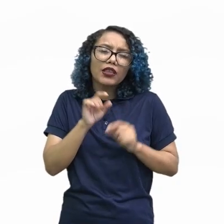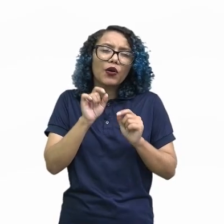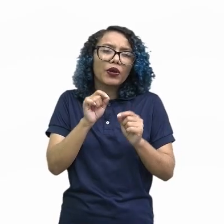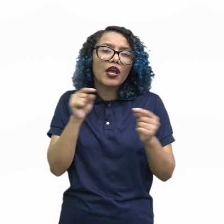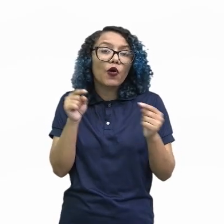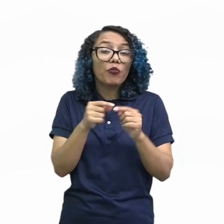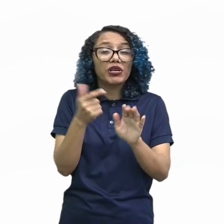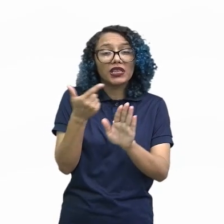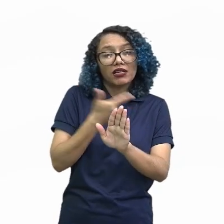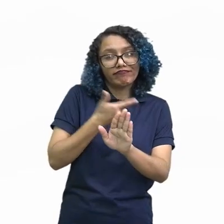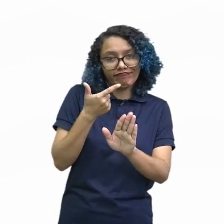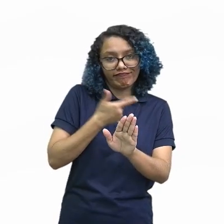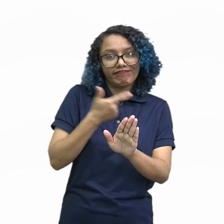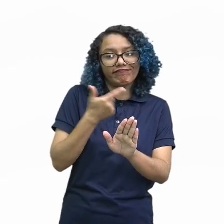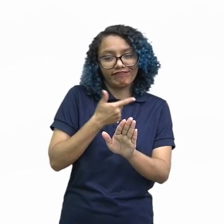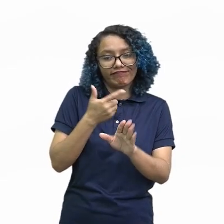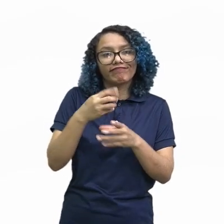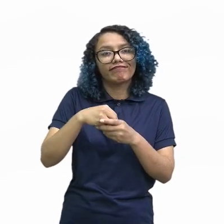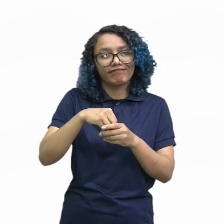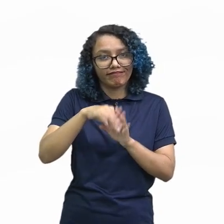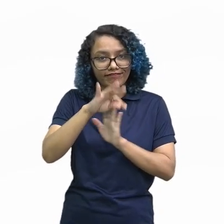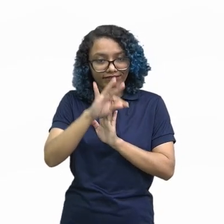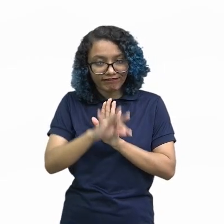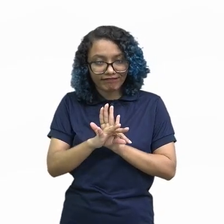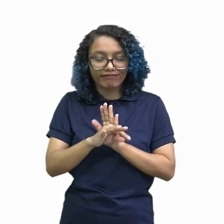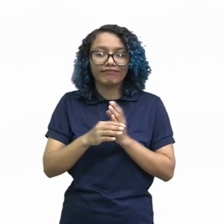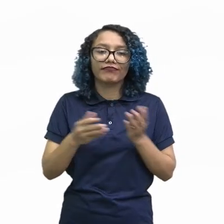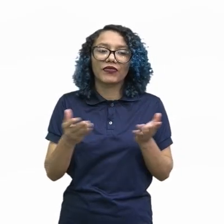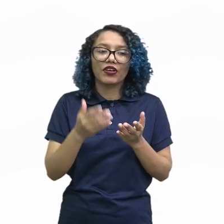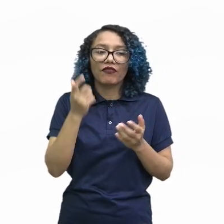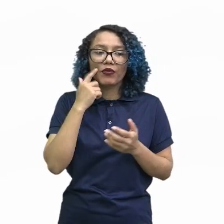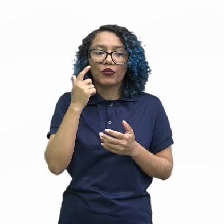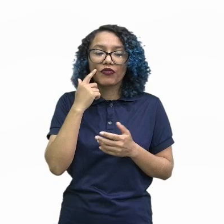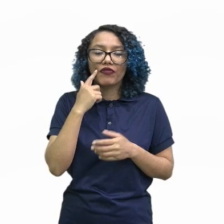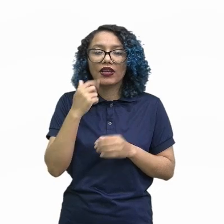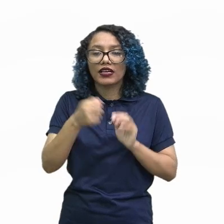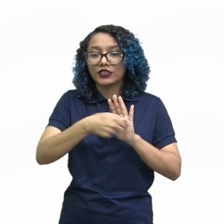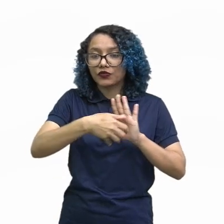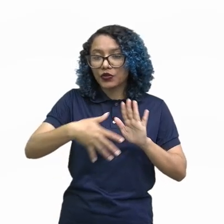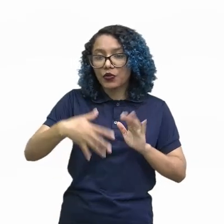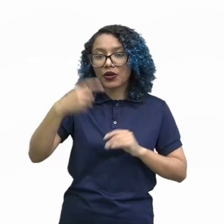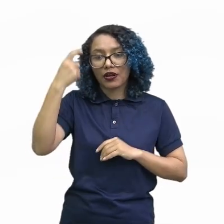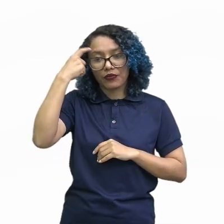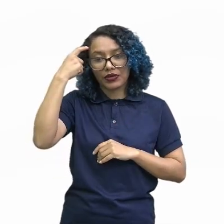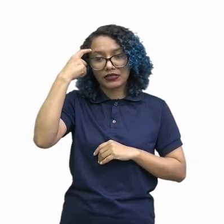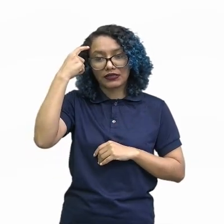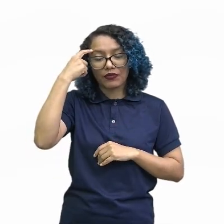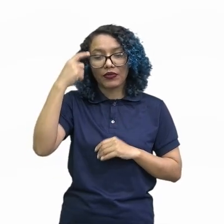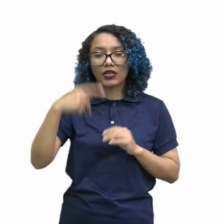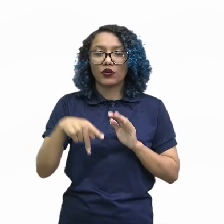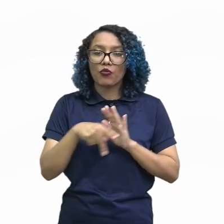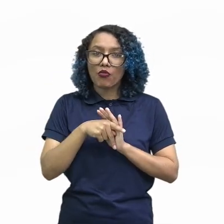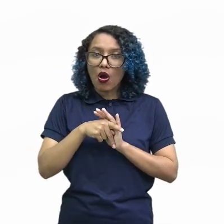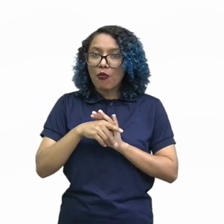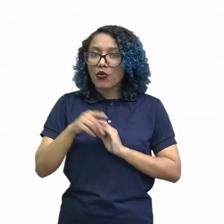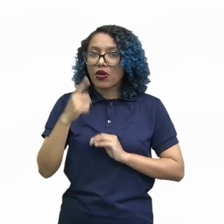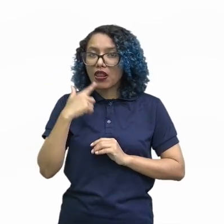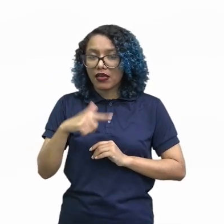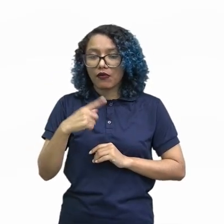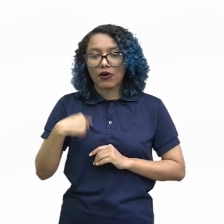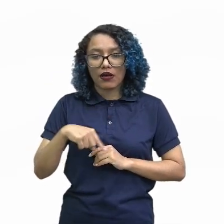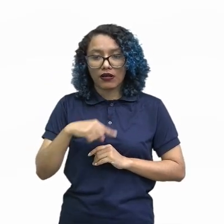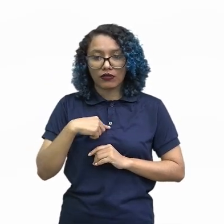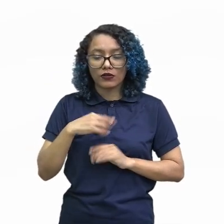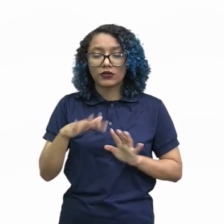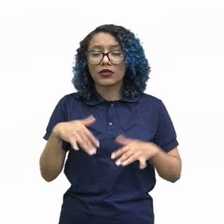tom irônico dentro desse texto. Agora vamos conhecer as figuras de pensamento que nós temos na nossa língua, certo?